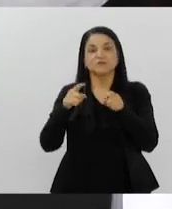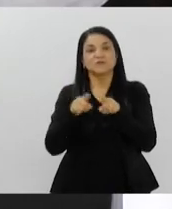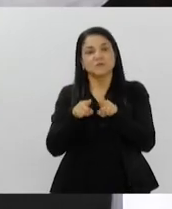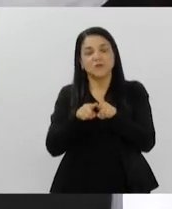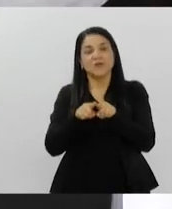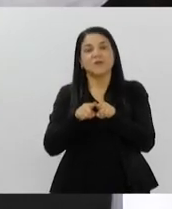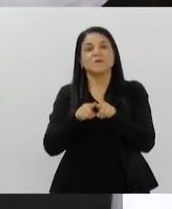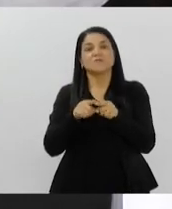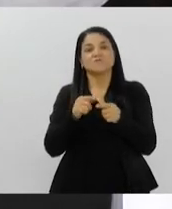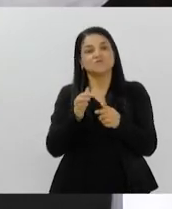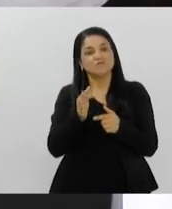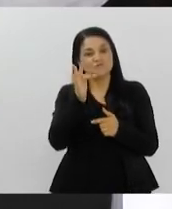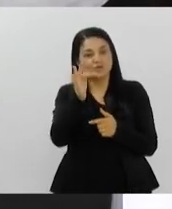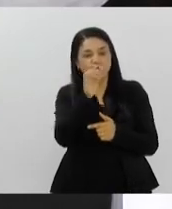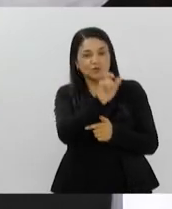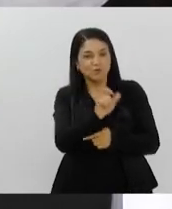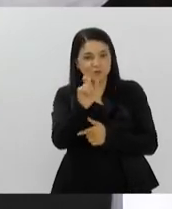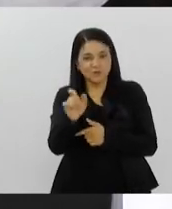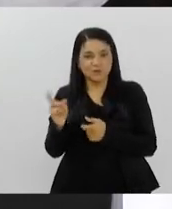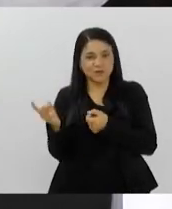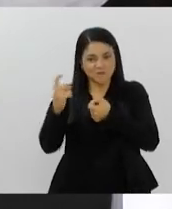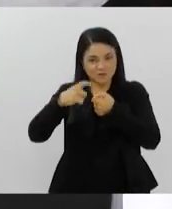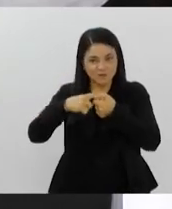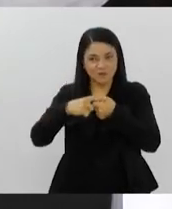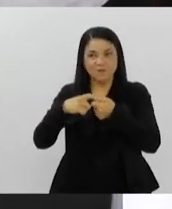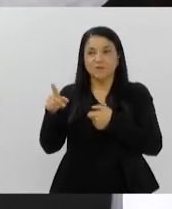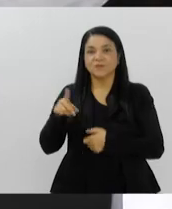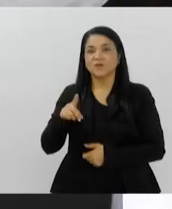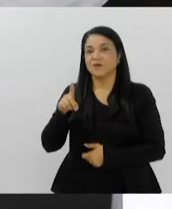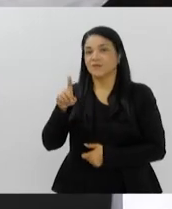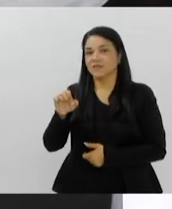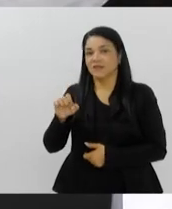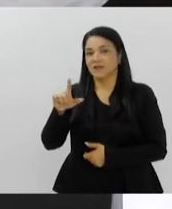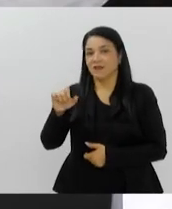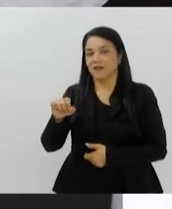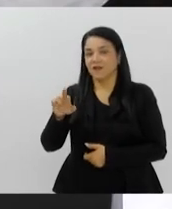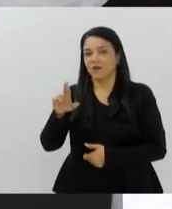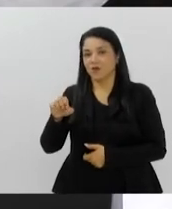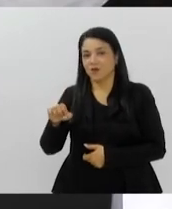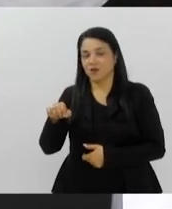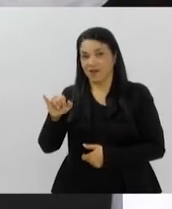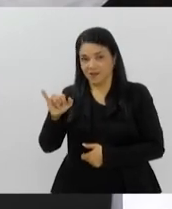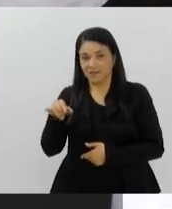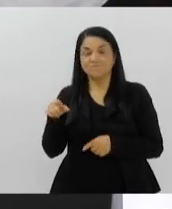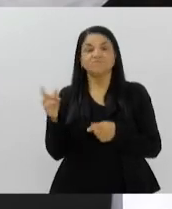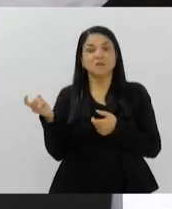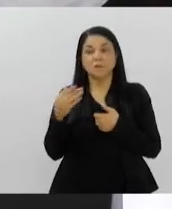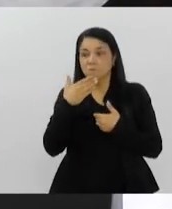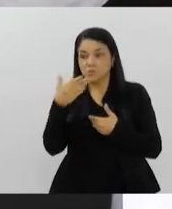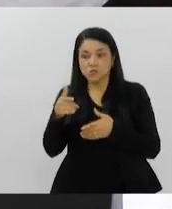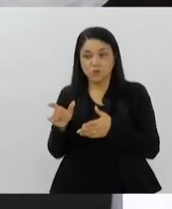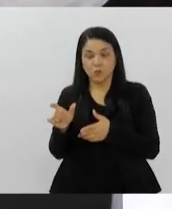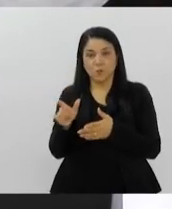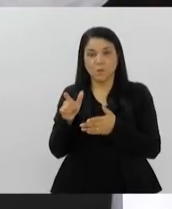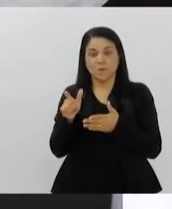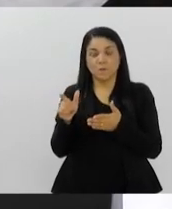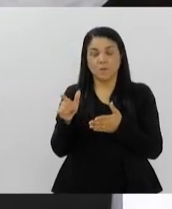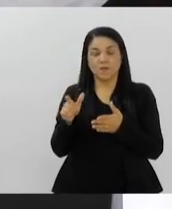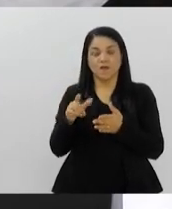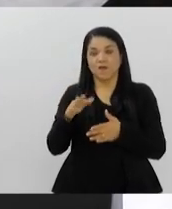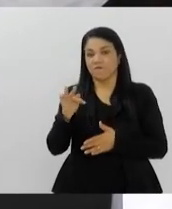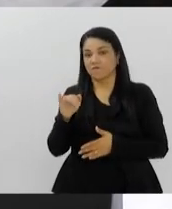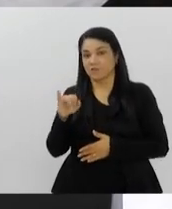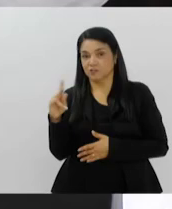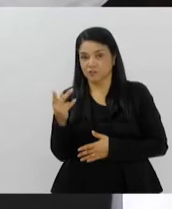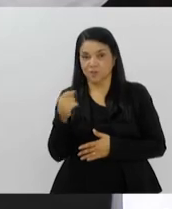se filiar, que o Delaore já chegou aqui hoje, Celinha, já pedindo a ficha de filiação da UNALI. E agradecer ao